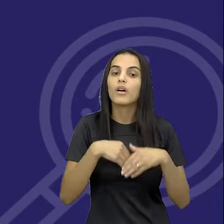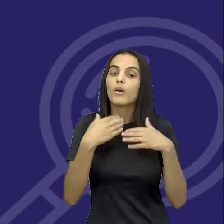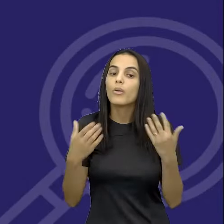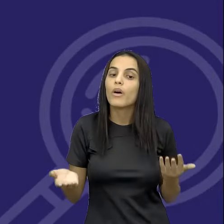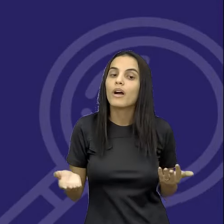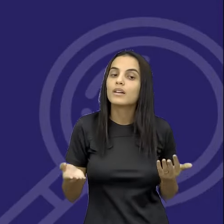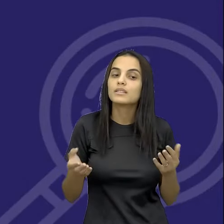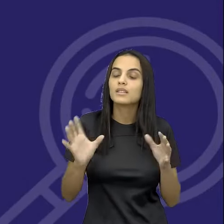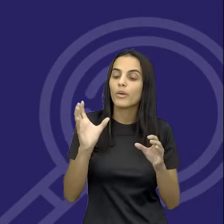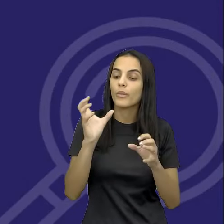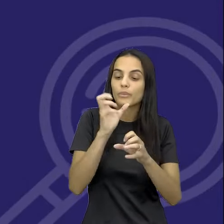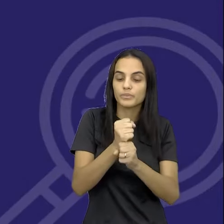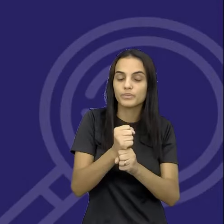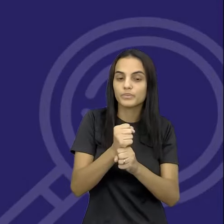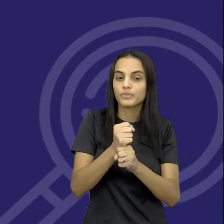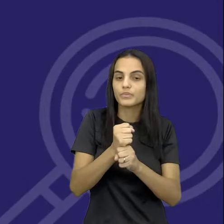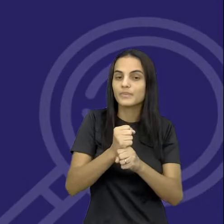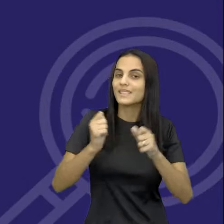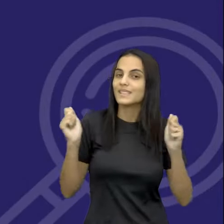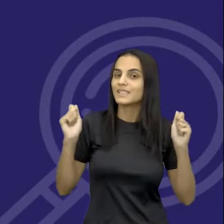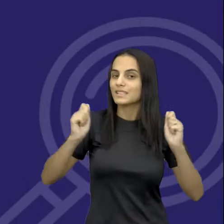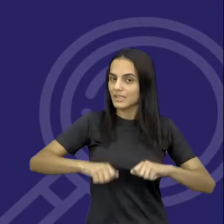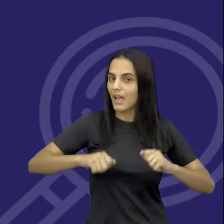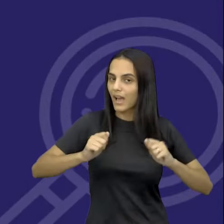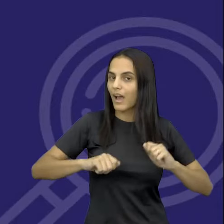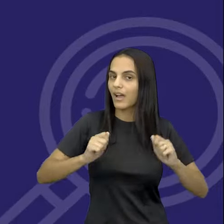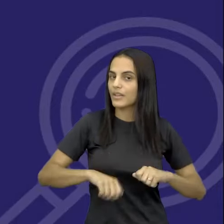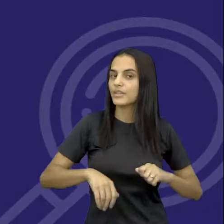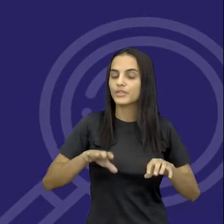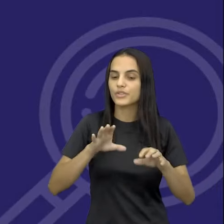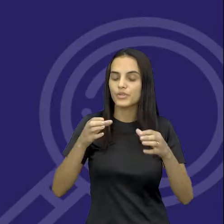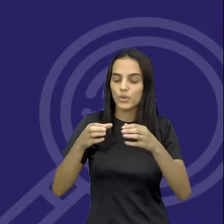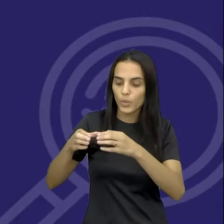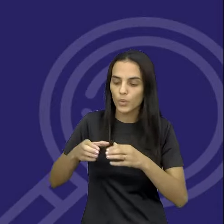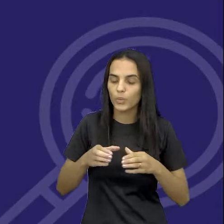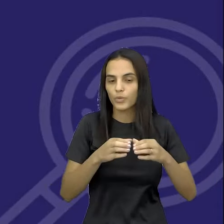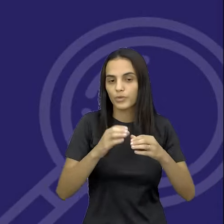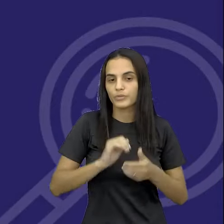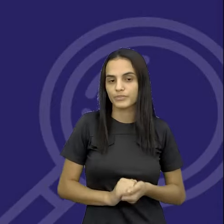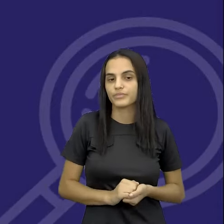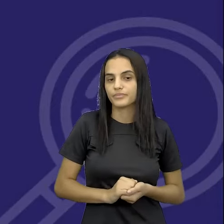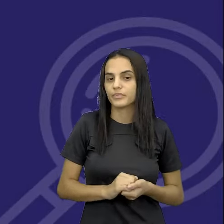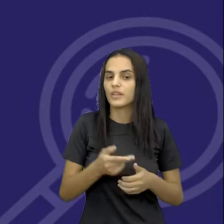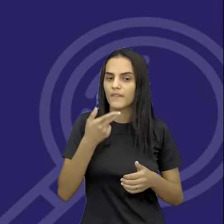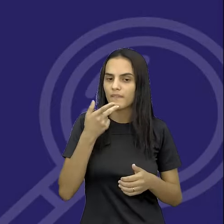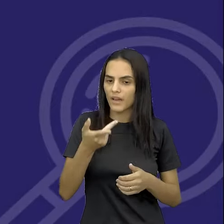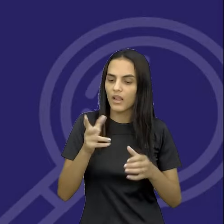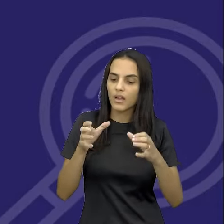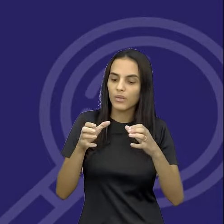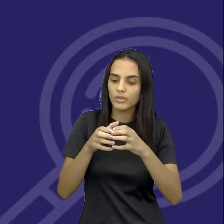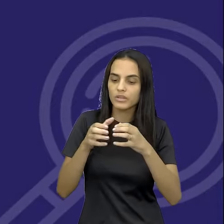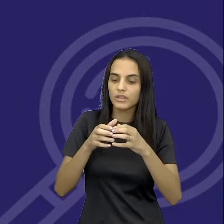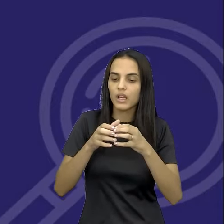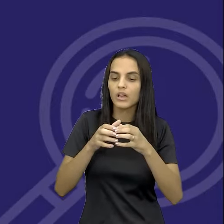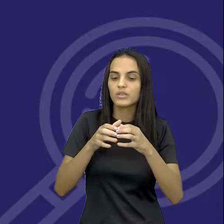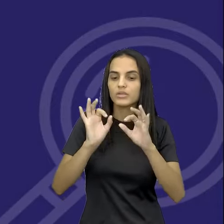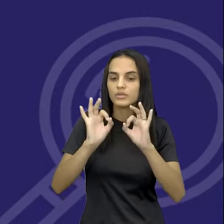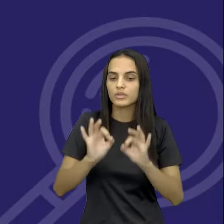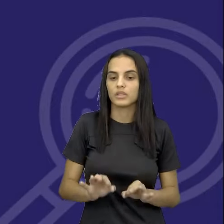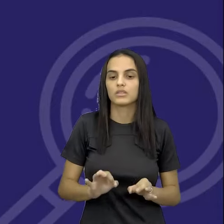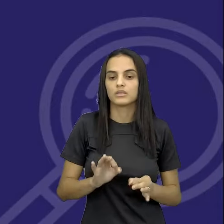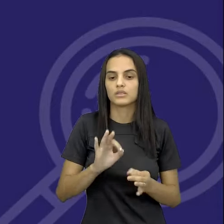as quantidades possíveis de formação de grupos? Expresse a quantidade de grupos